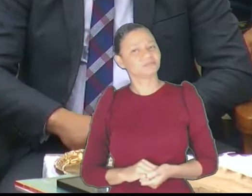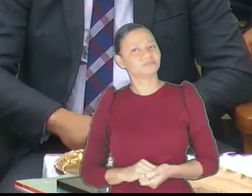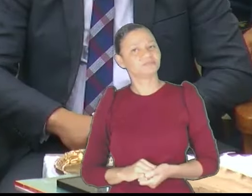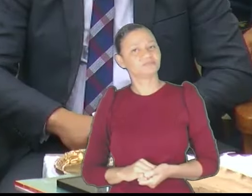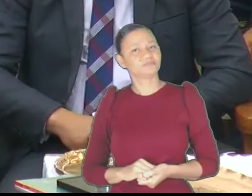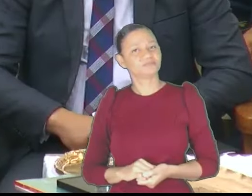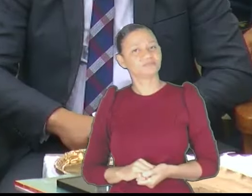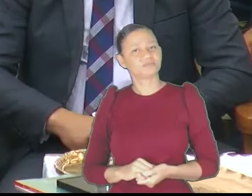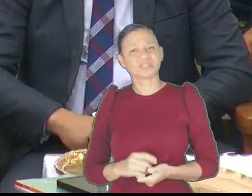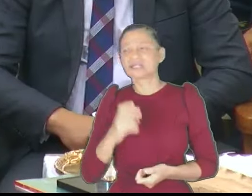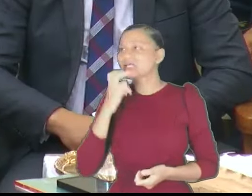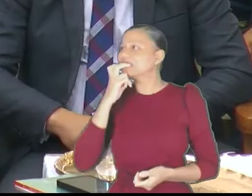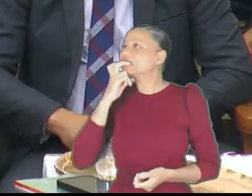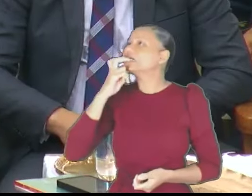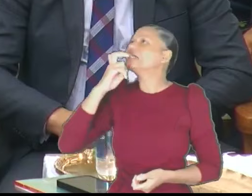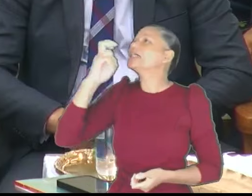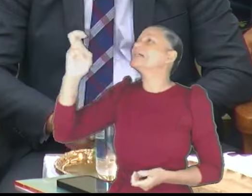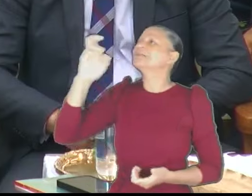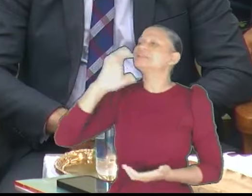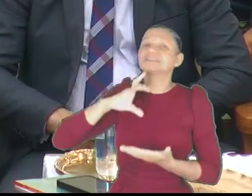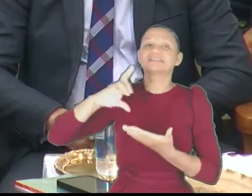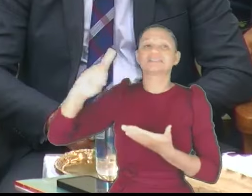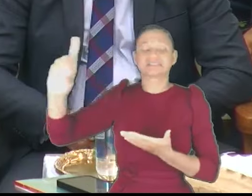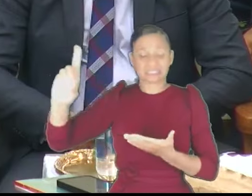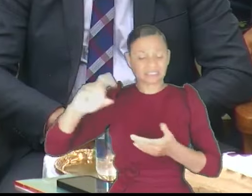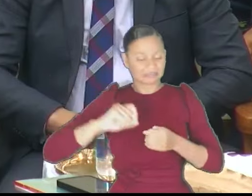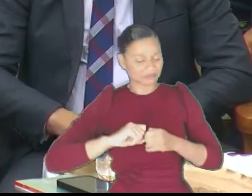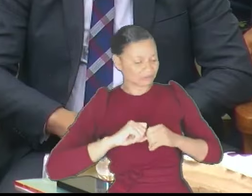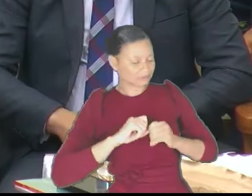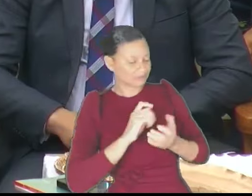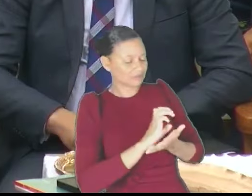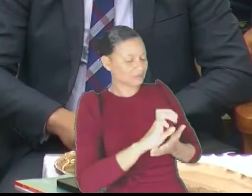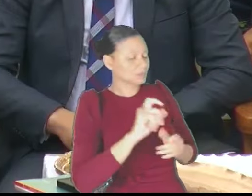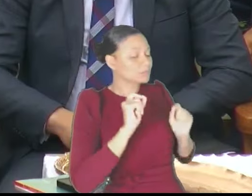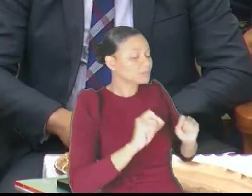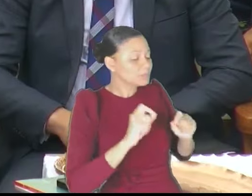Aí ela clama: Deus de Elias. Deus disse: o que é que a senhora está precisando?